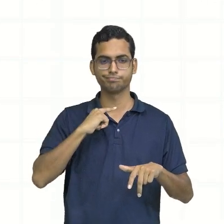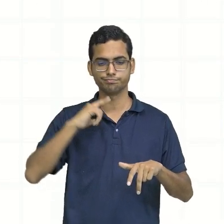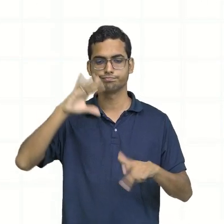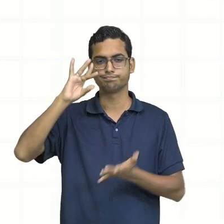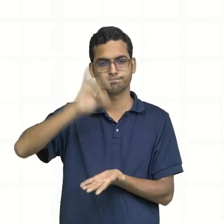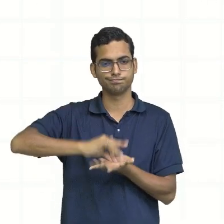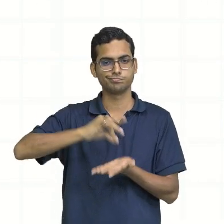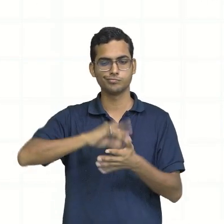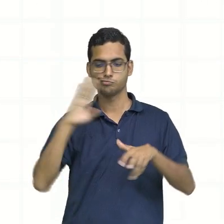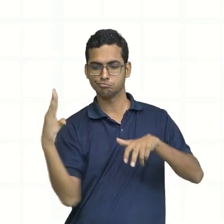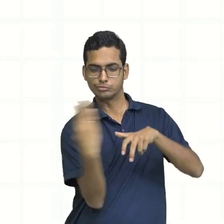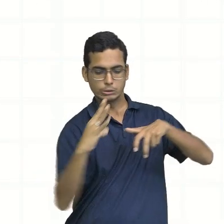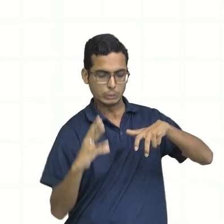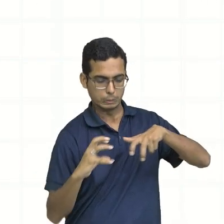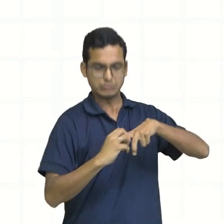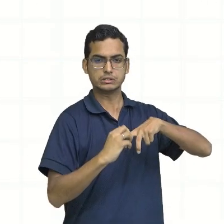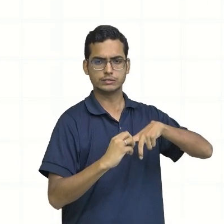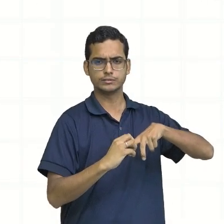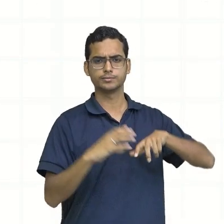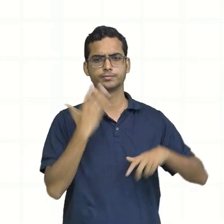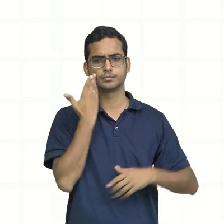certo? Olha só, isso aqui é